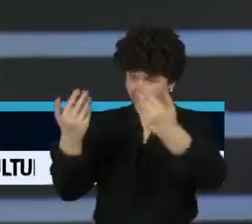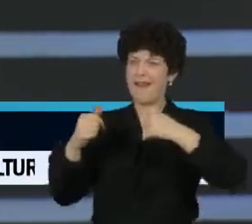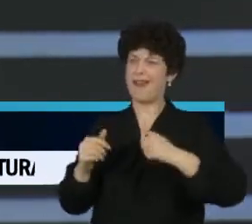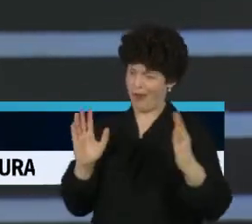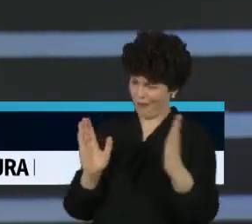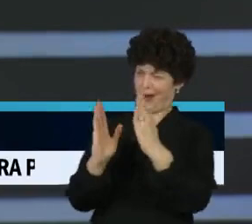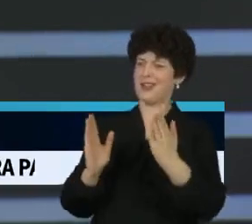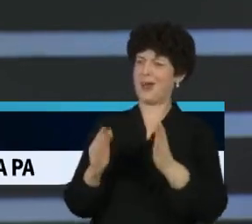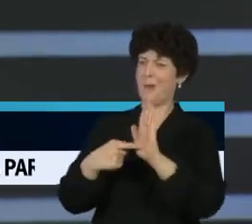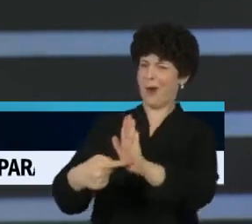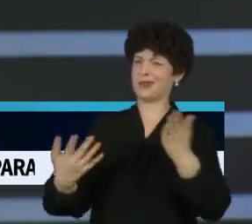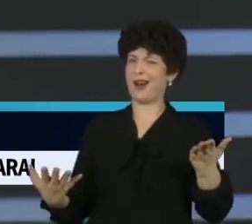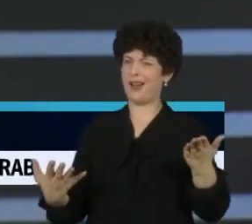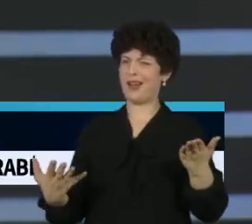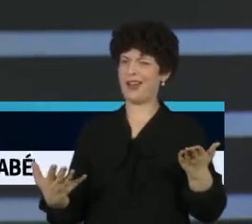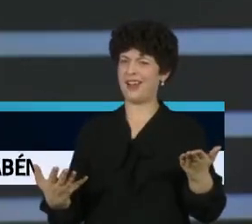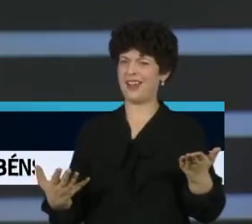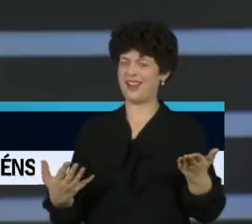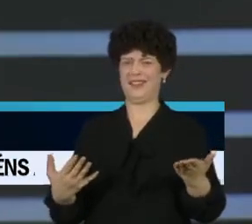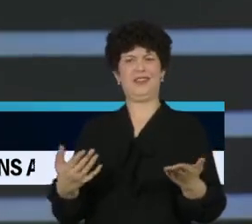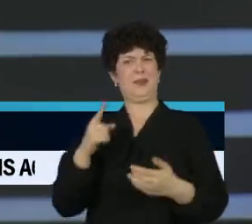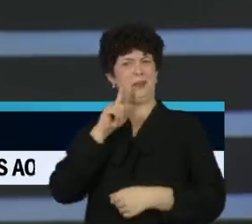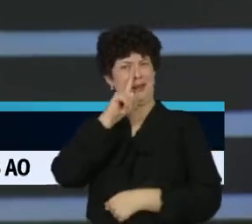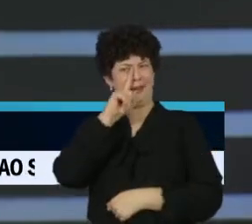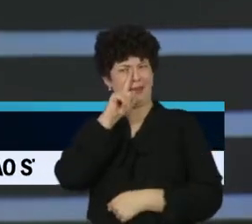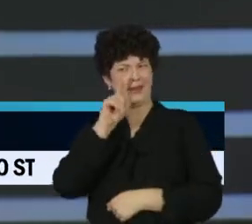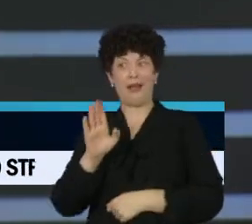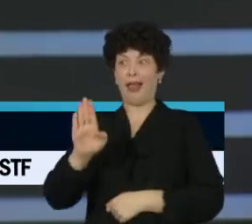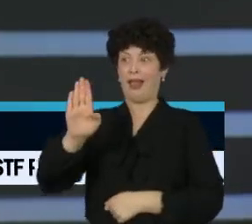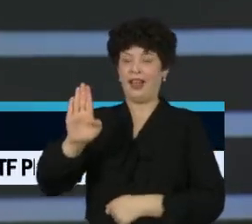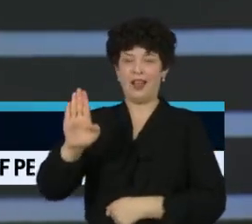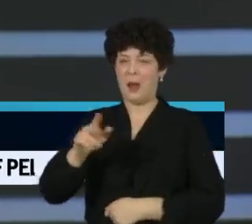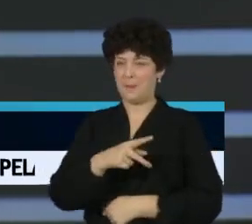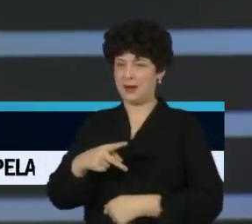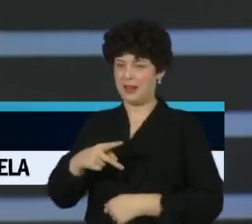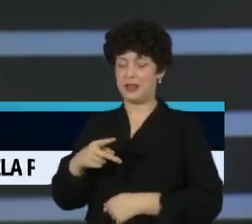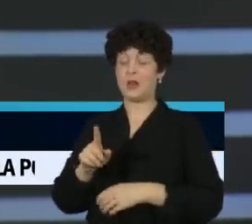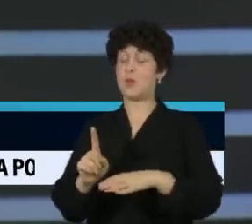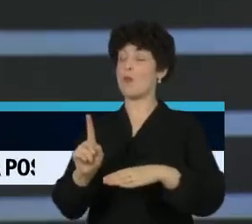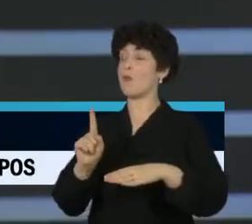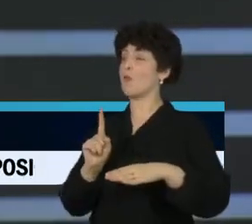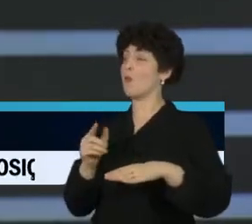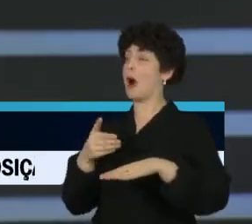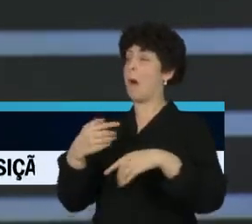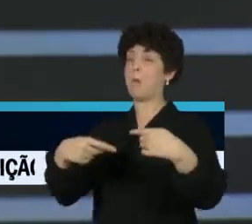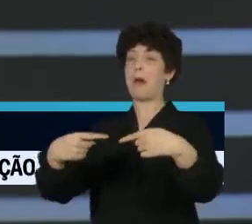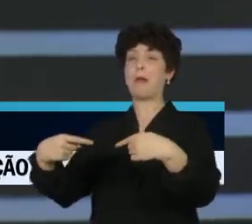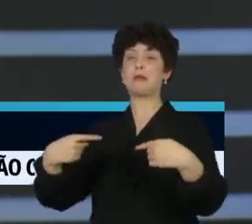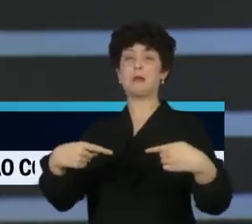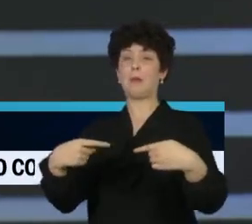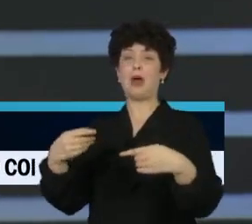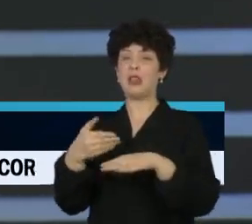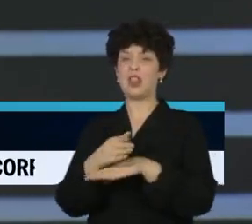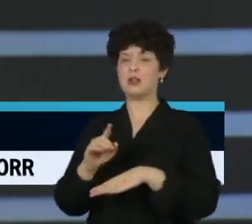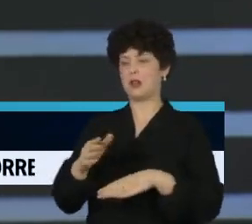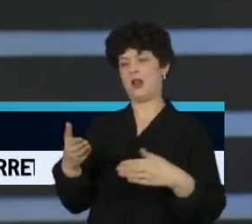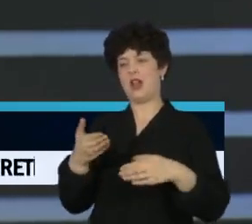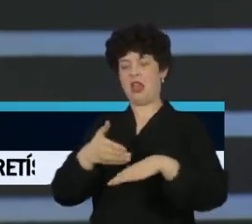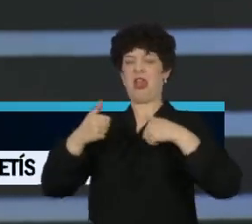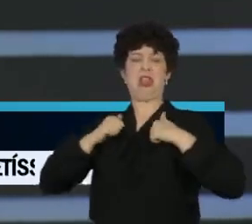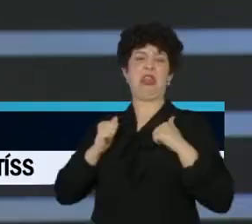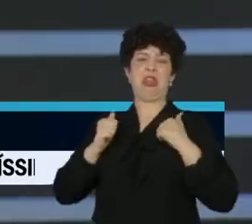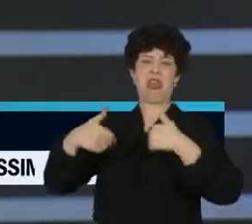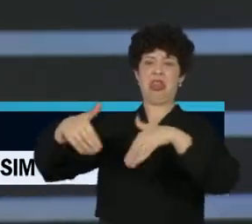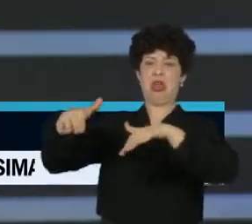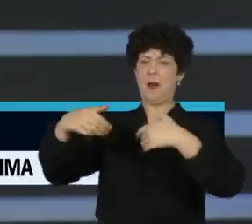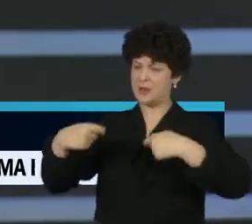enfrenta, mostra. Eu acho um perigo candidatos a presidente não participarem de debate no primeiro turno. É vergonhoso, você tem que apresentar